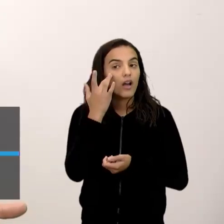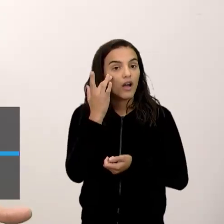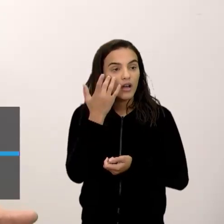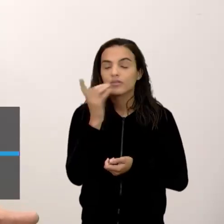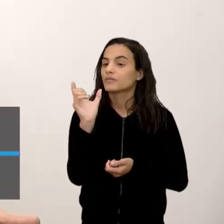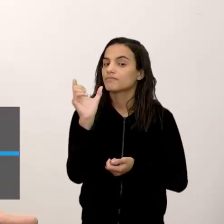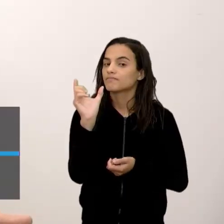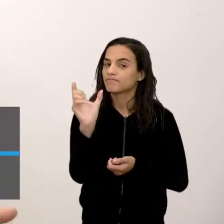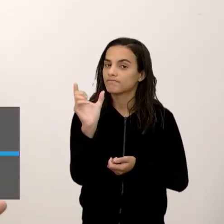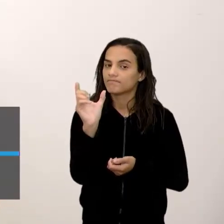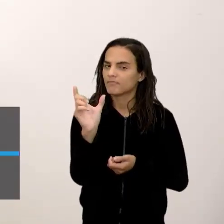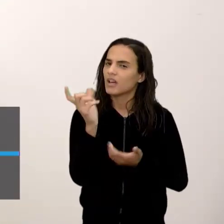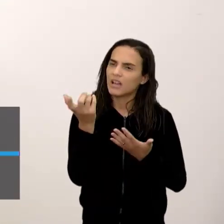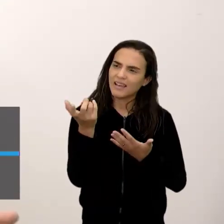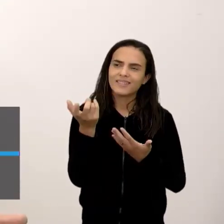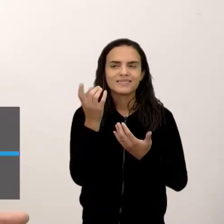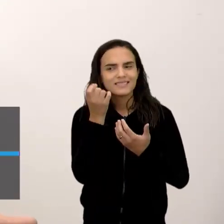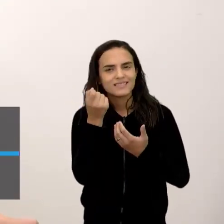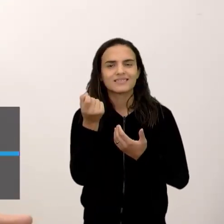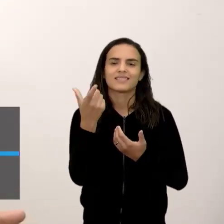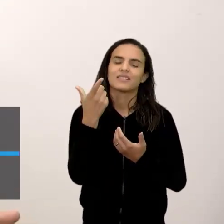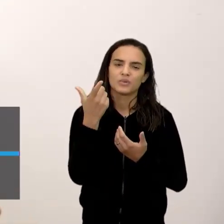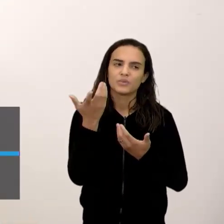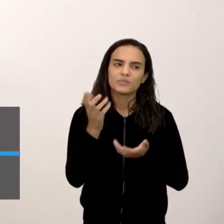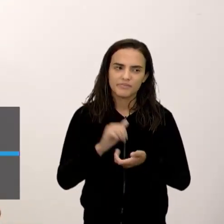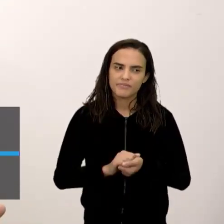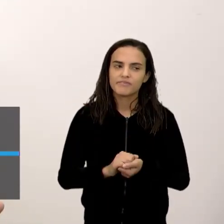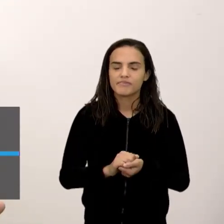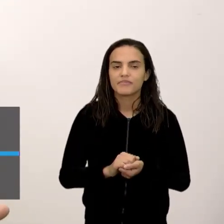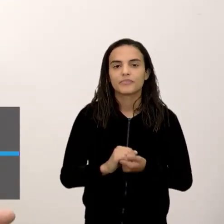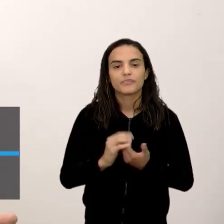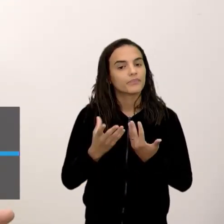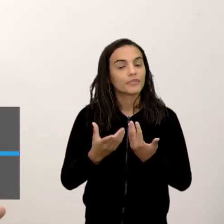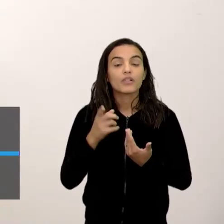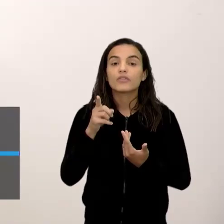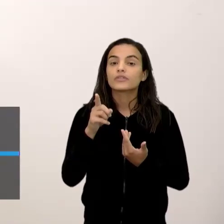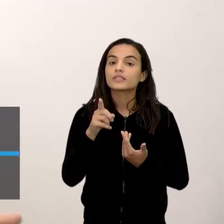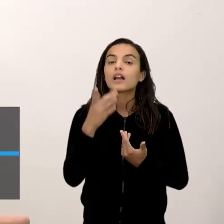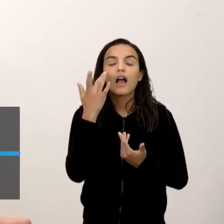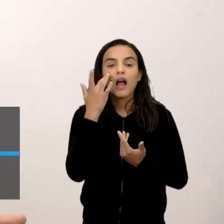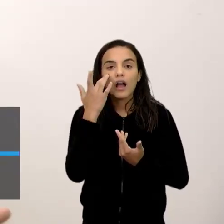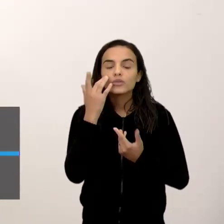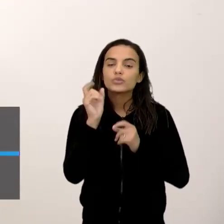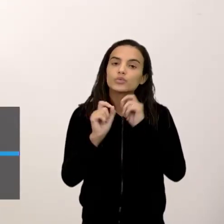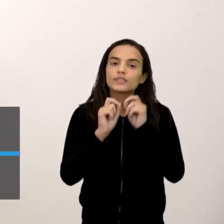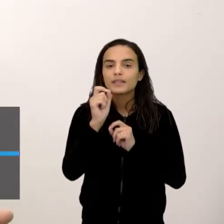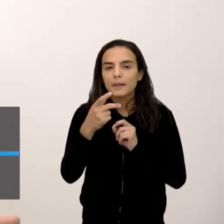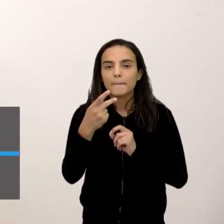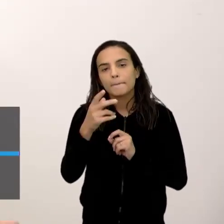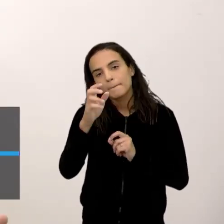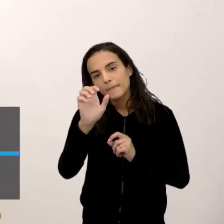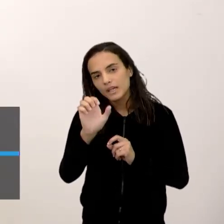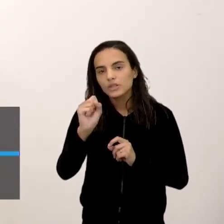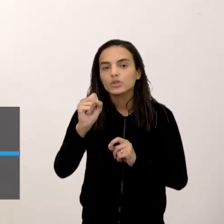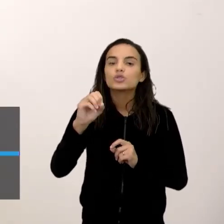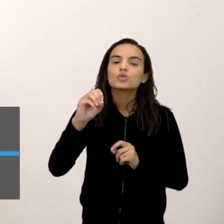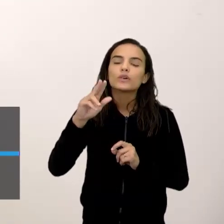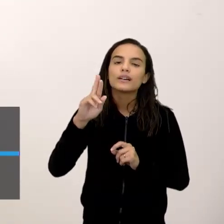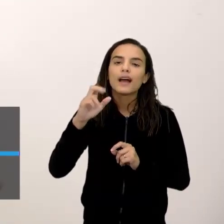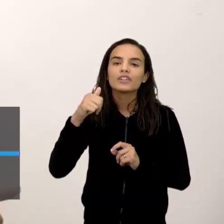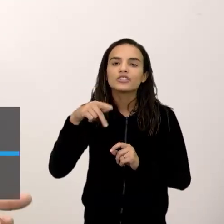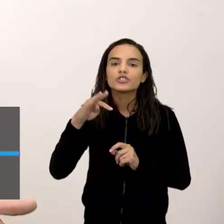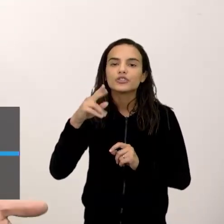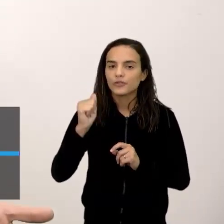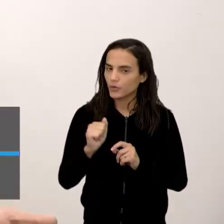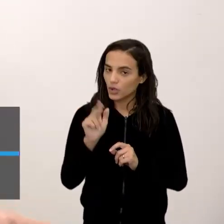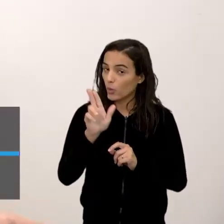esse termo é pejorativo. Então, no seu lugar de fala, Cauê, o que você considera ser pejorativo em relação à nomenclatura?